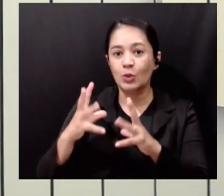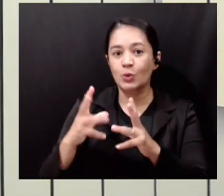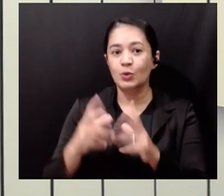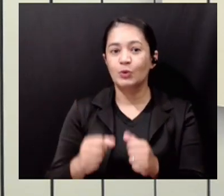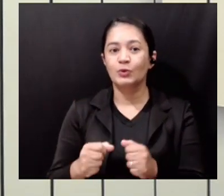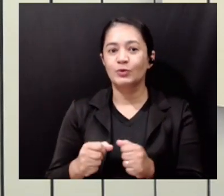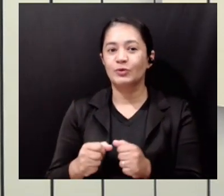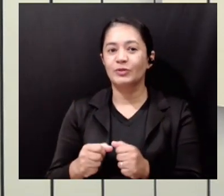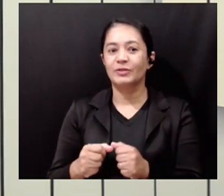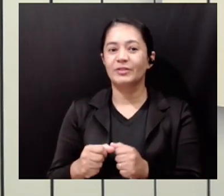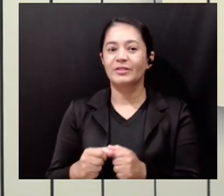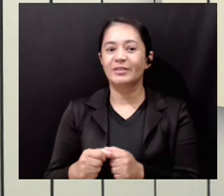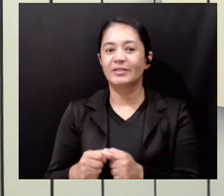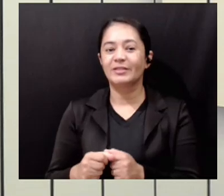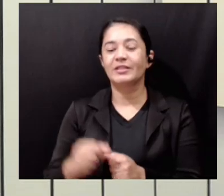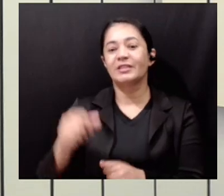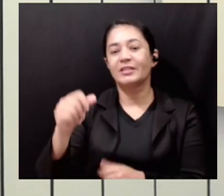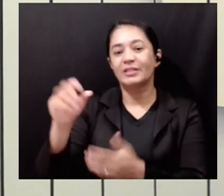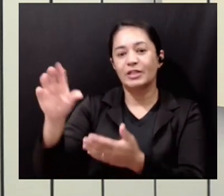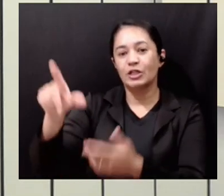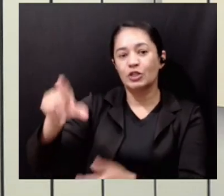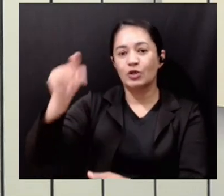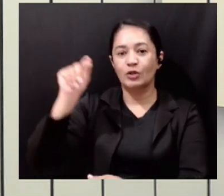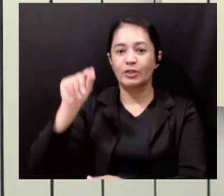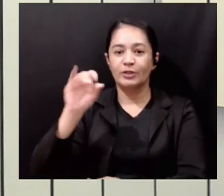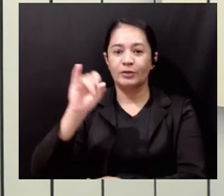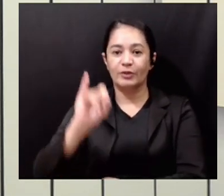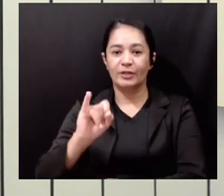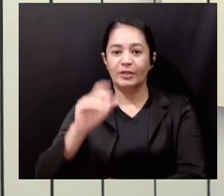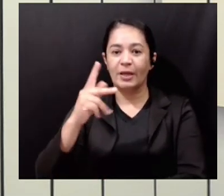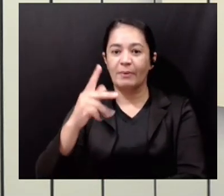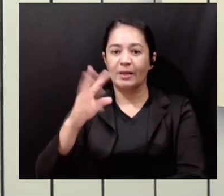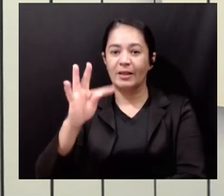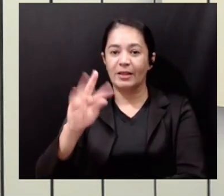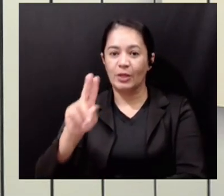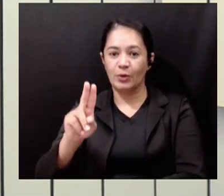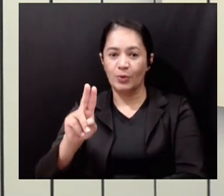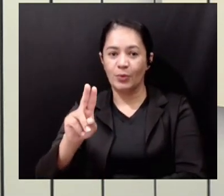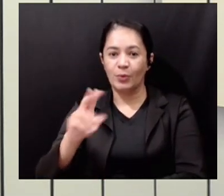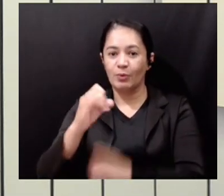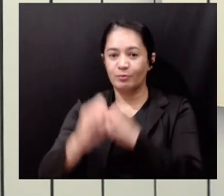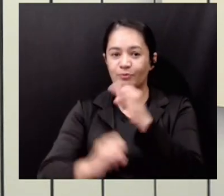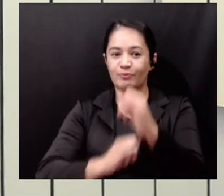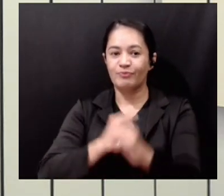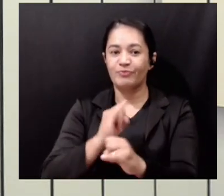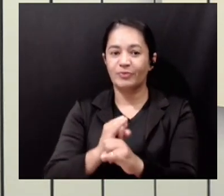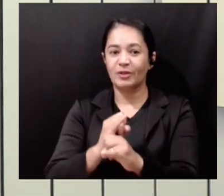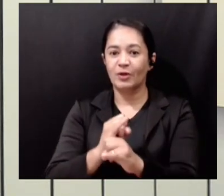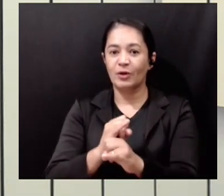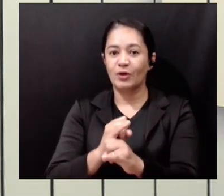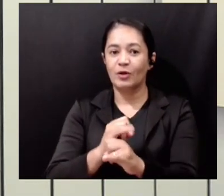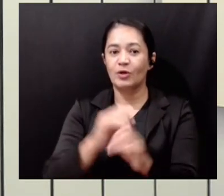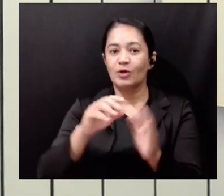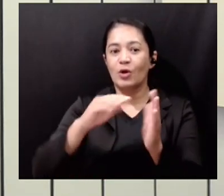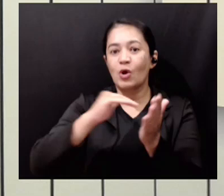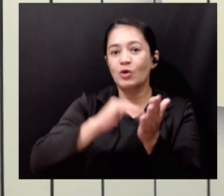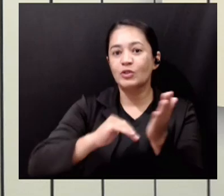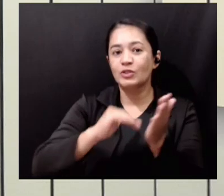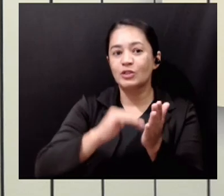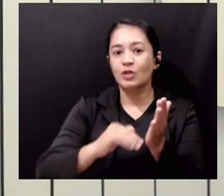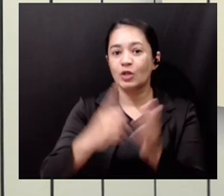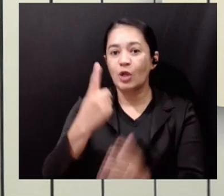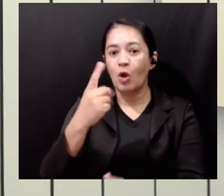ao IPTU digital. Na modalidade digital do imposto, o desconto é de 1%, limitado a R$